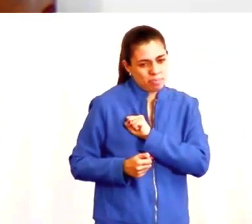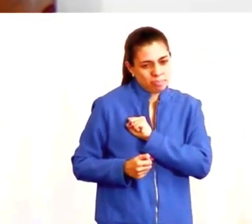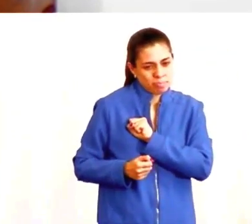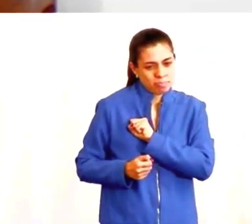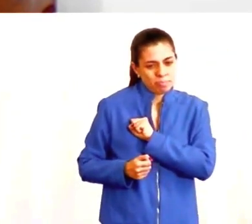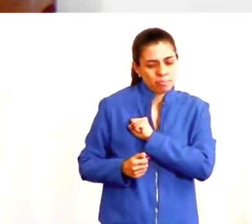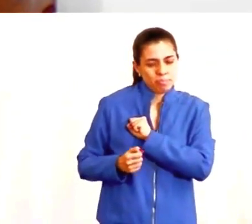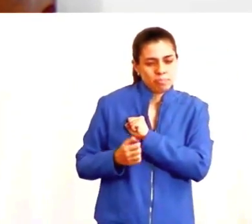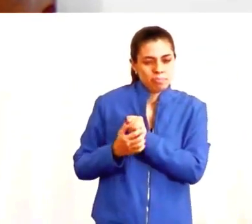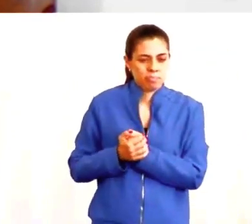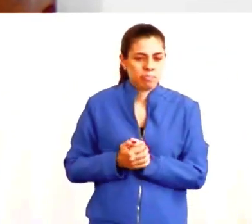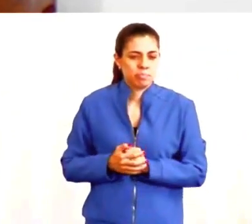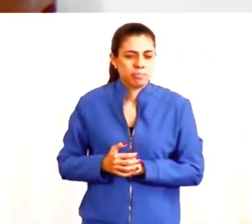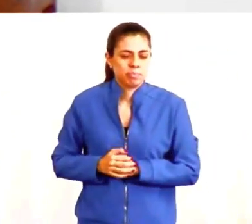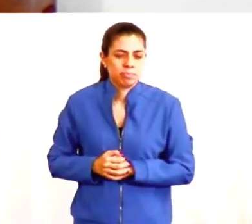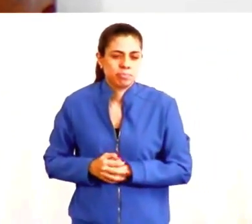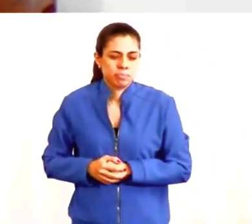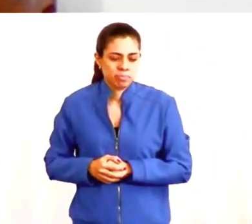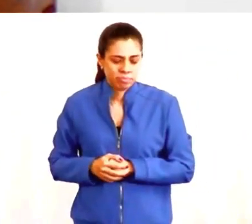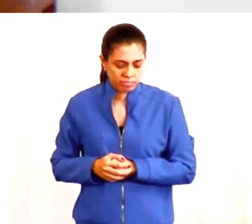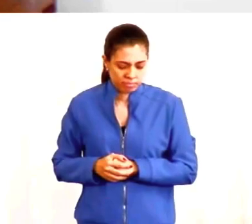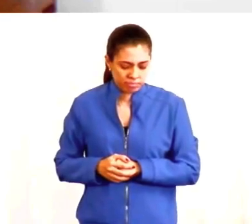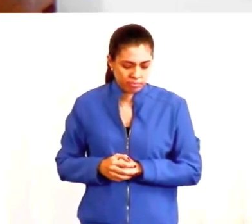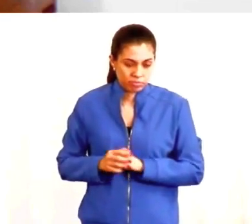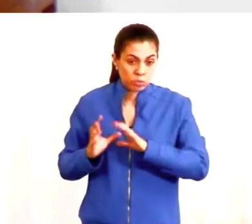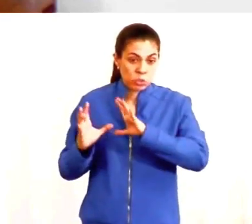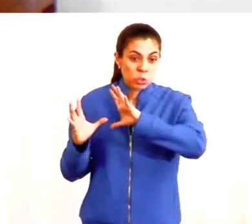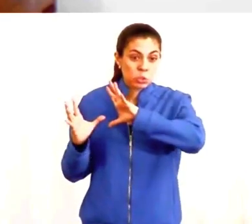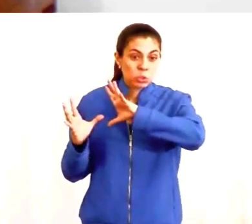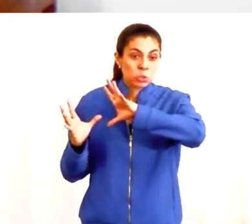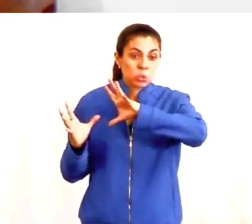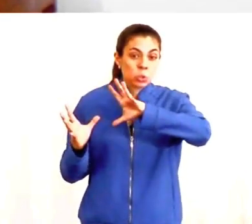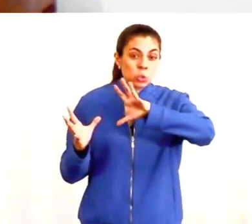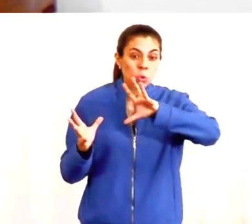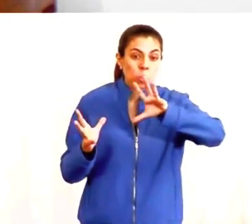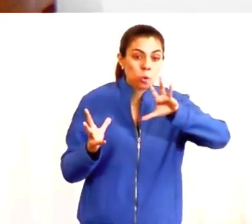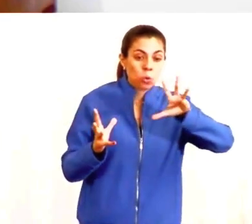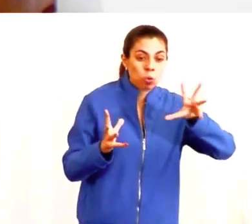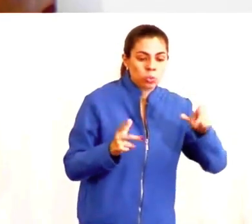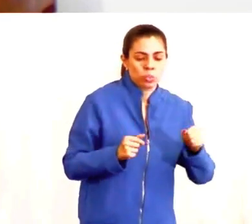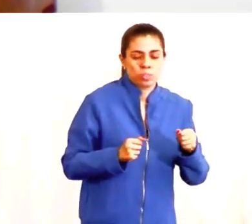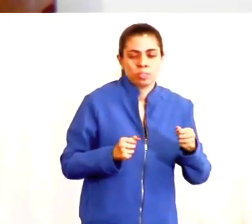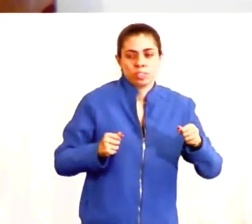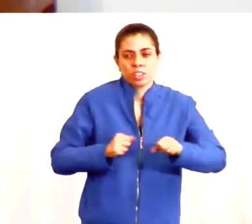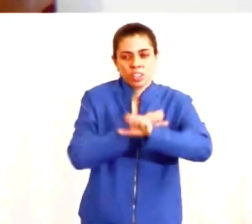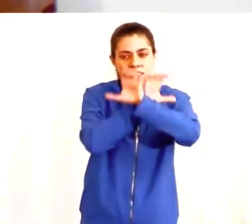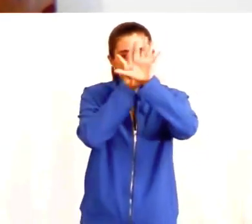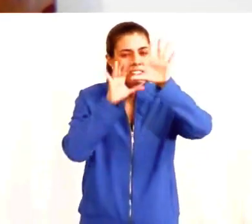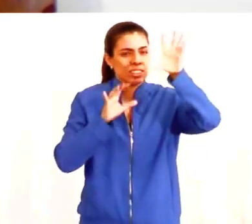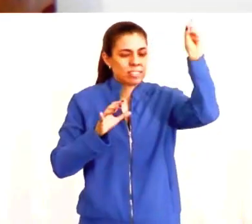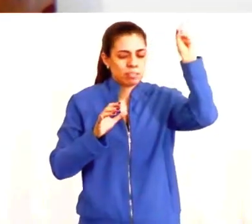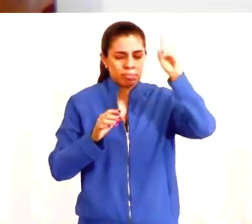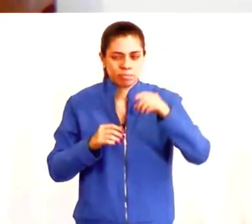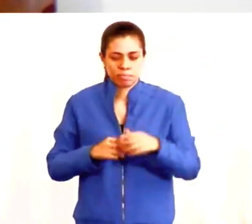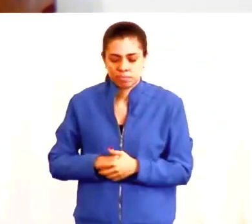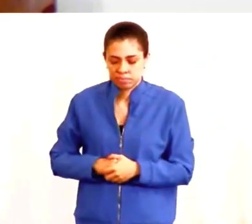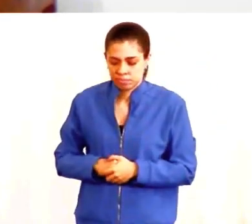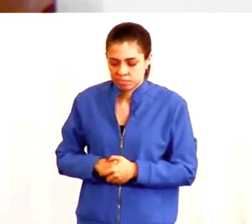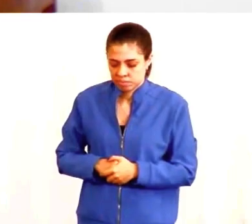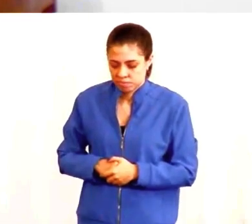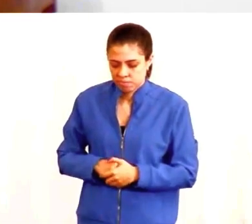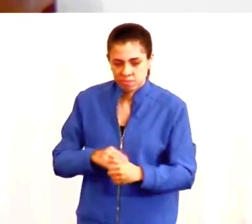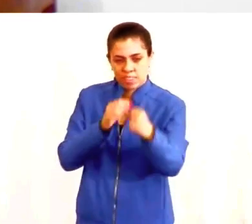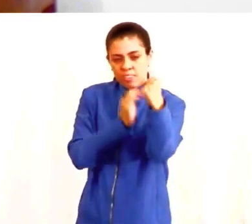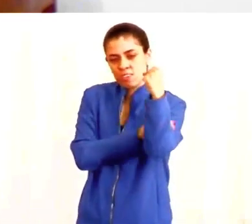quando eu sei que é para o Senhor que eu vivo, tudo o que existe em mim glorifica ao Senhor, então eu estou me fortalecendo